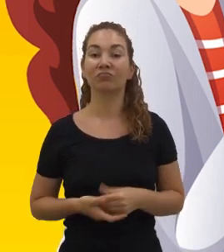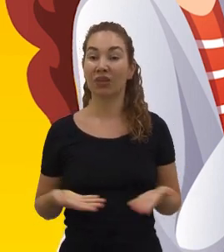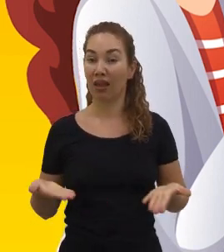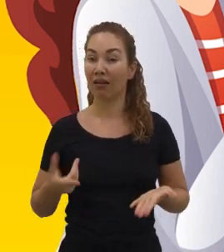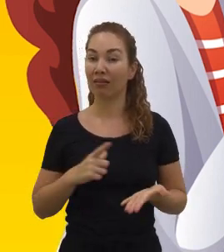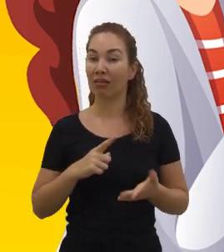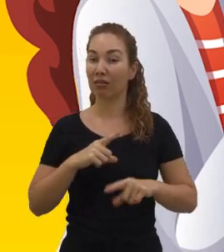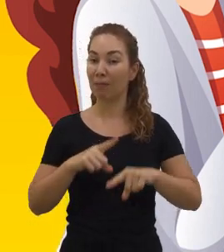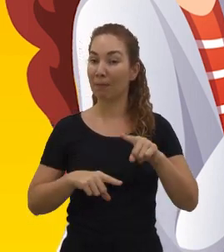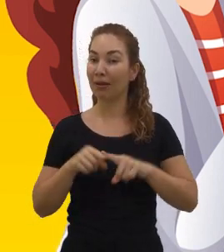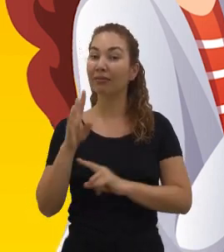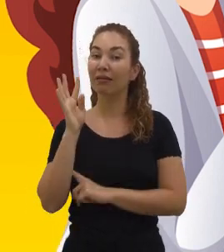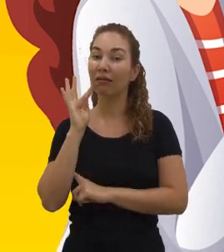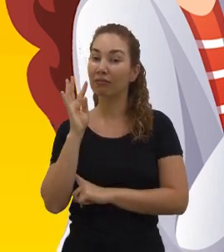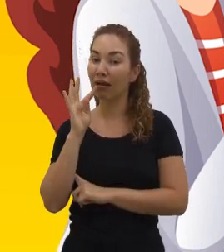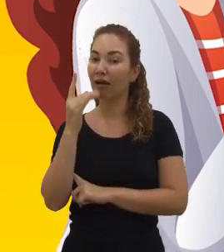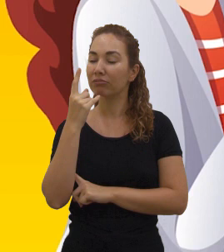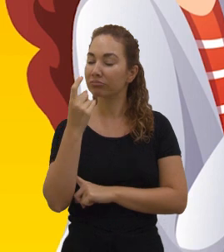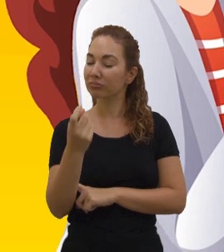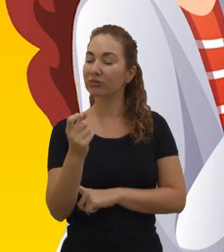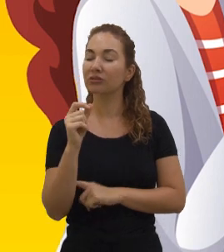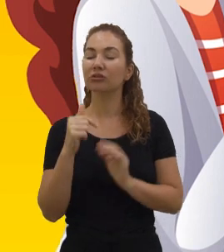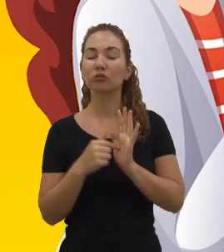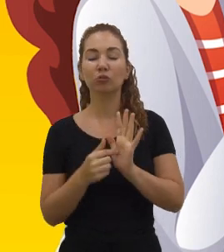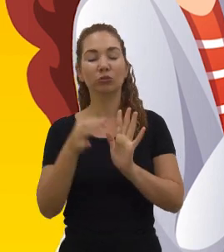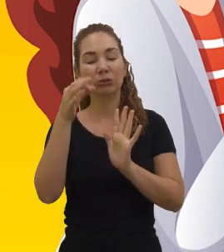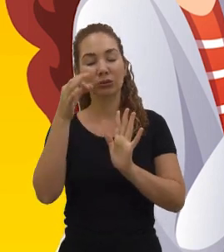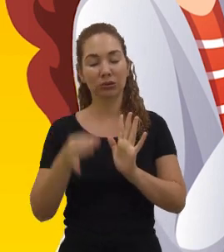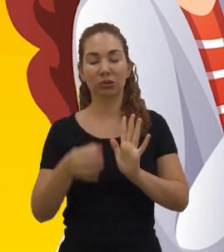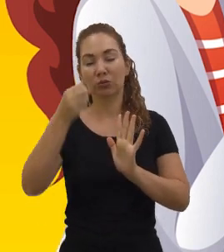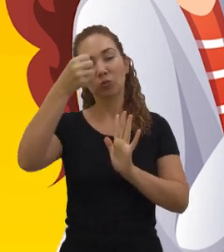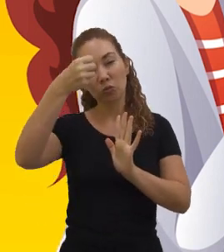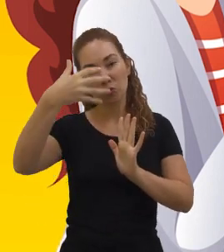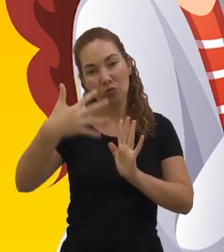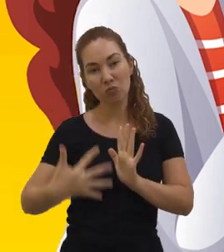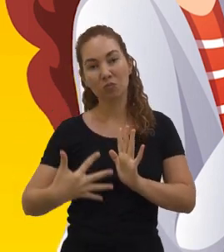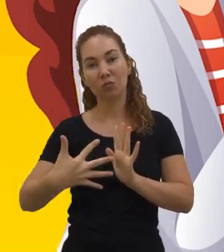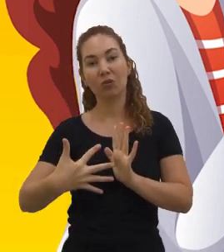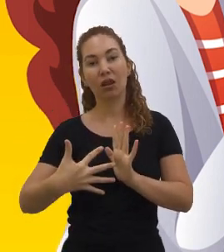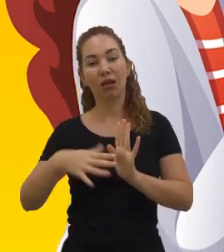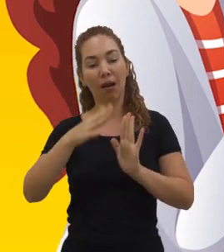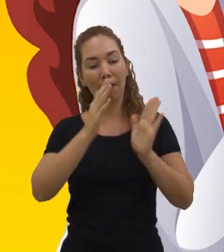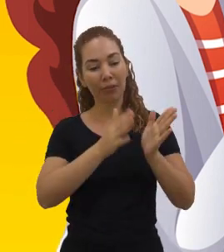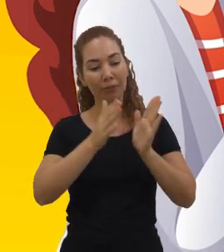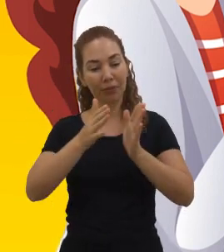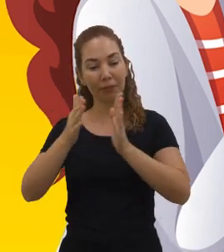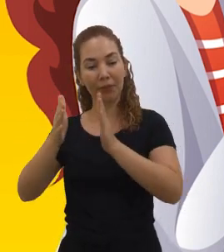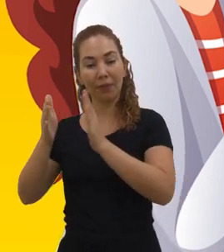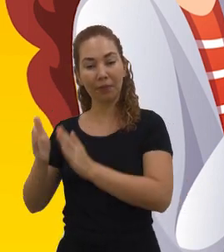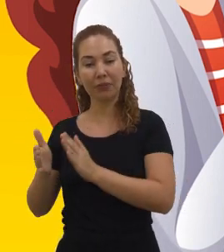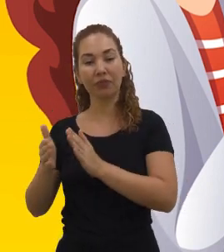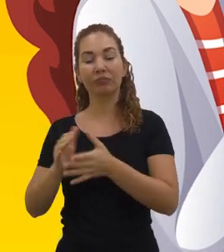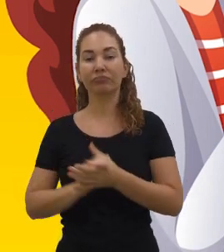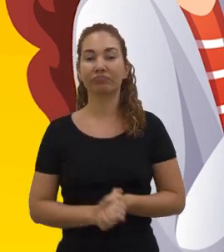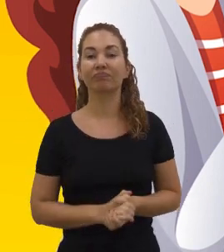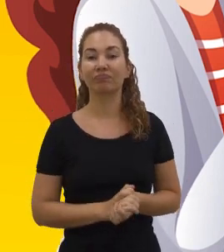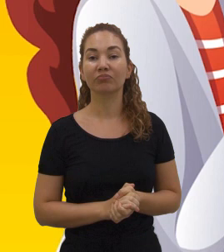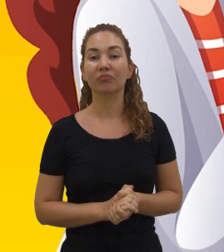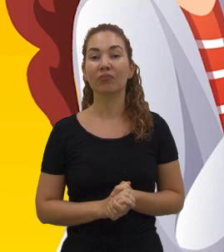gente tem um material bem interessante que mostra certinho, assim, orientações passo a passo. Foi realizado